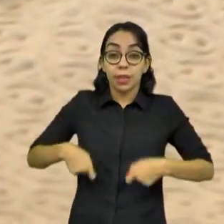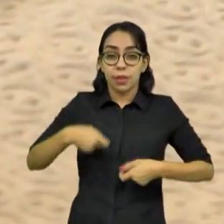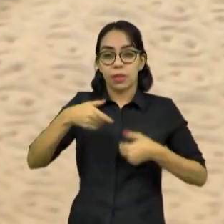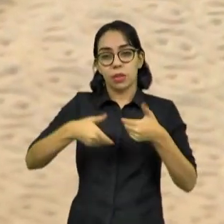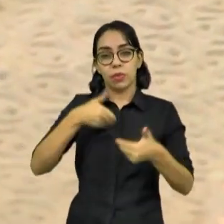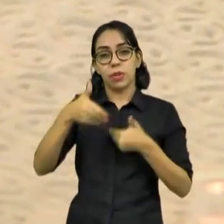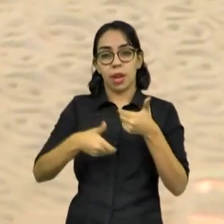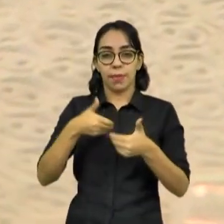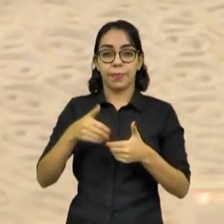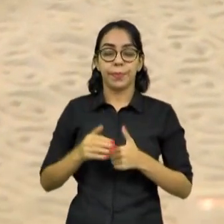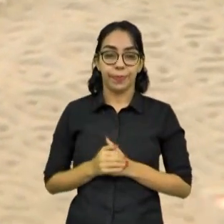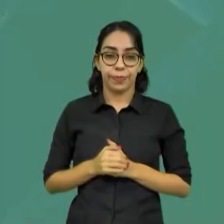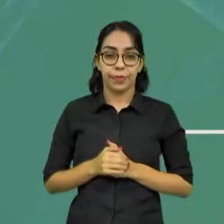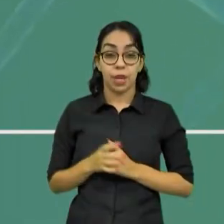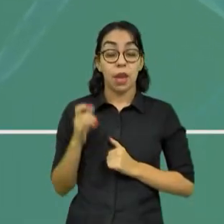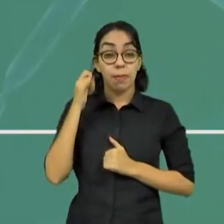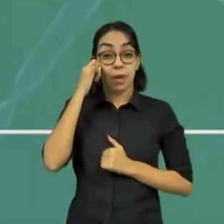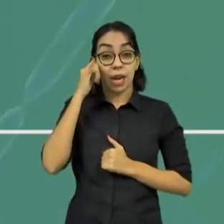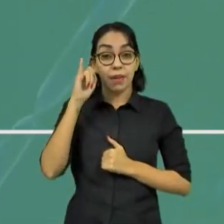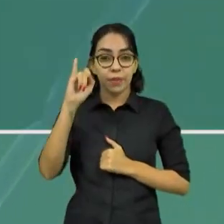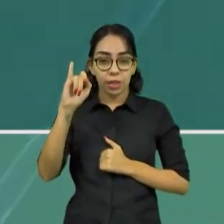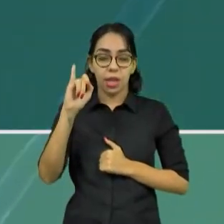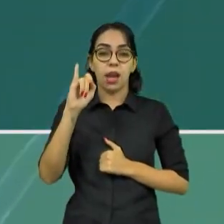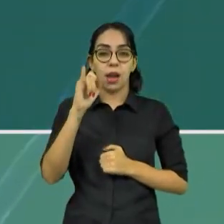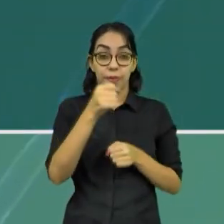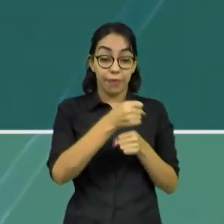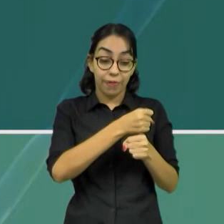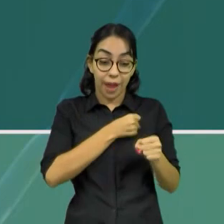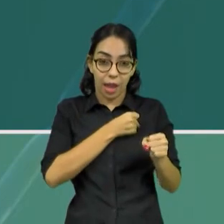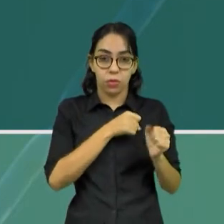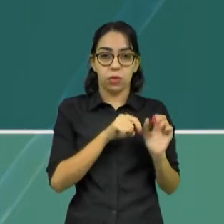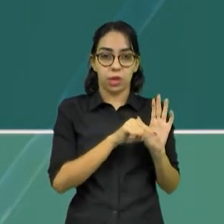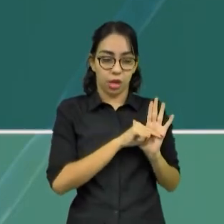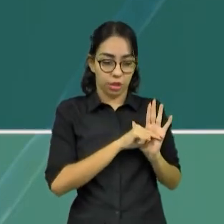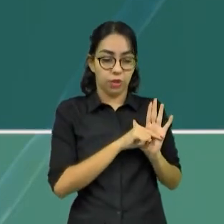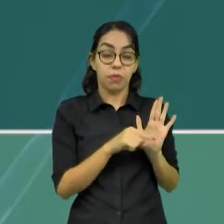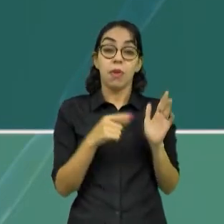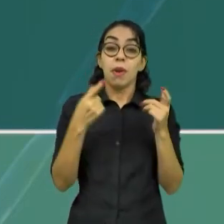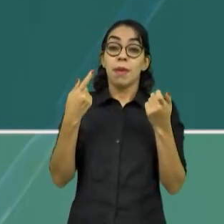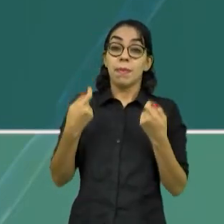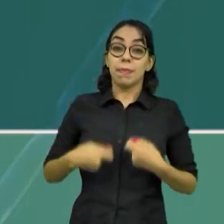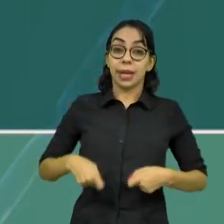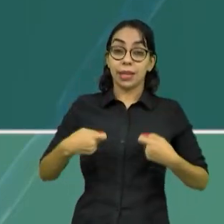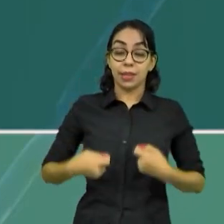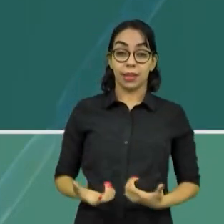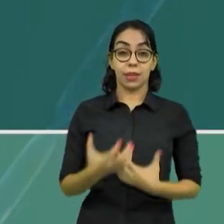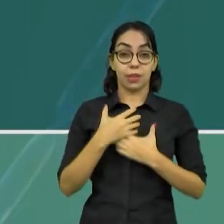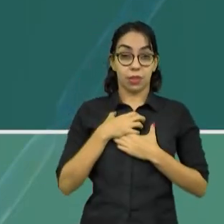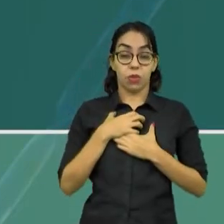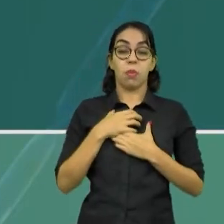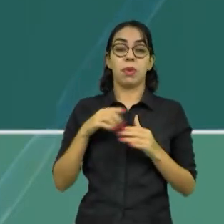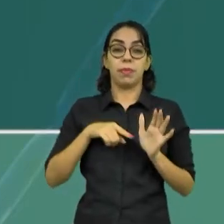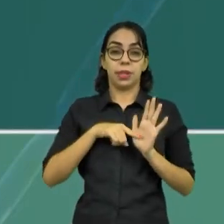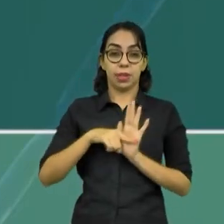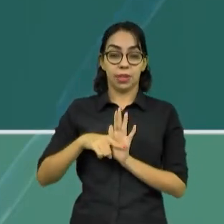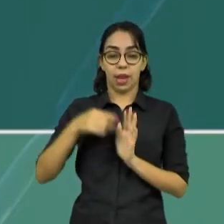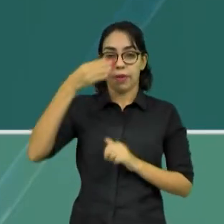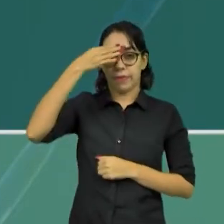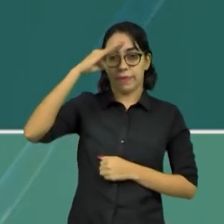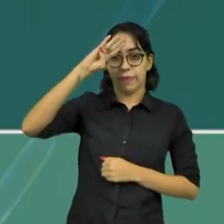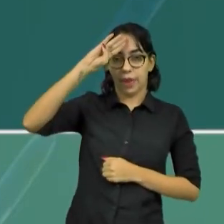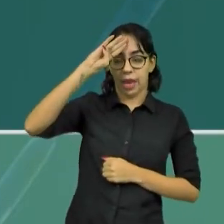o risco do falso negativo, o teste deve ser feito logo que surgirem alguns desses sintomas. Febre,